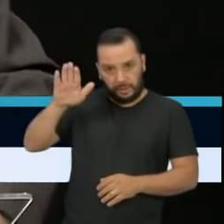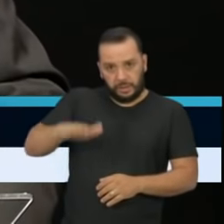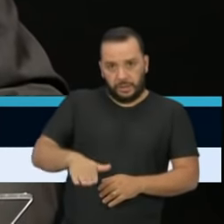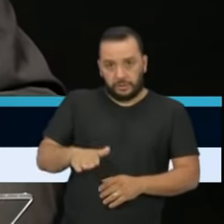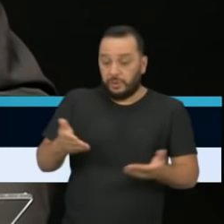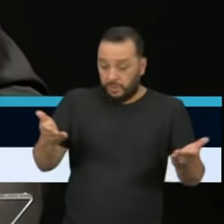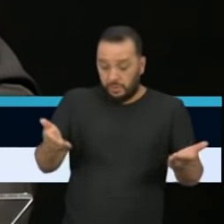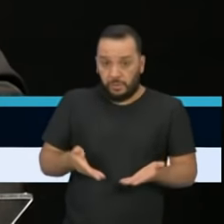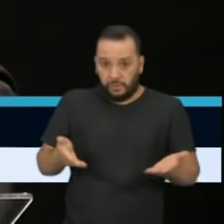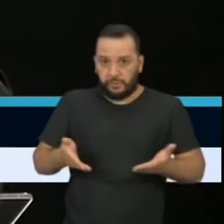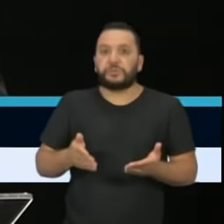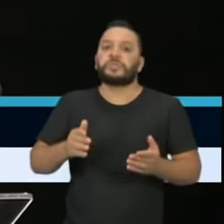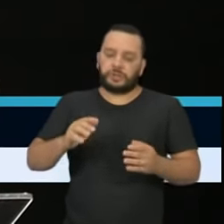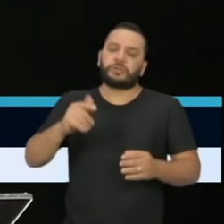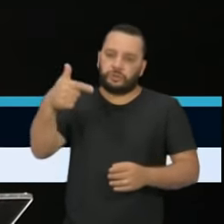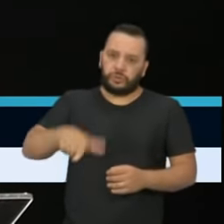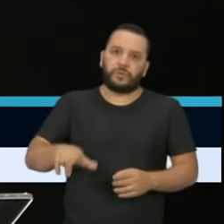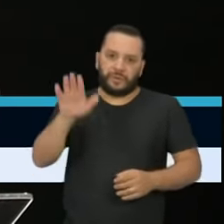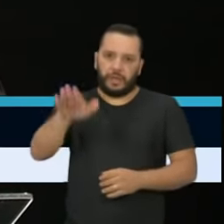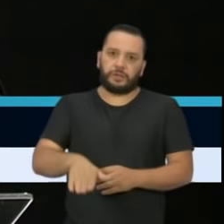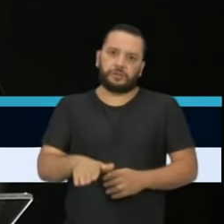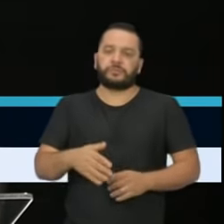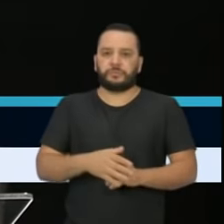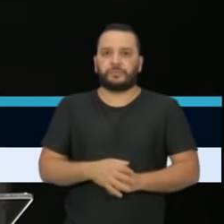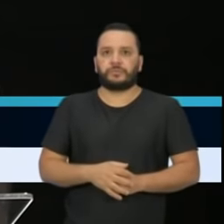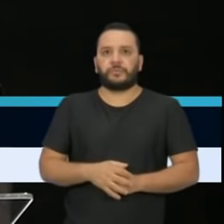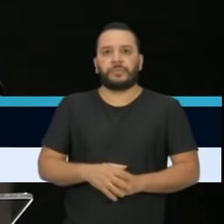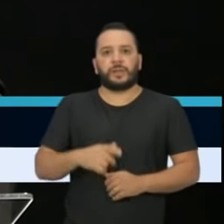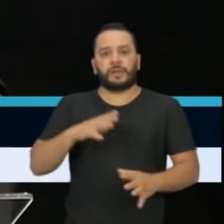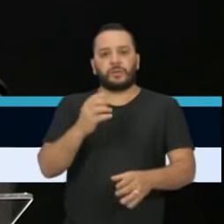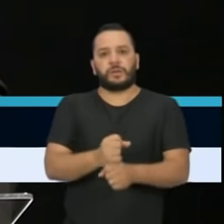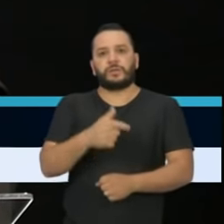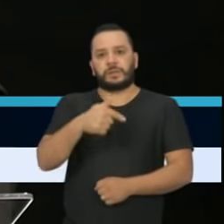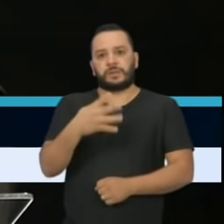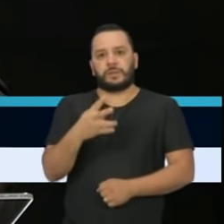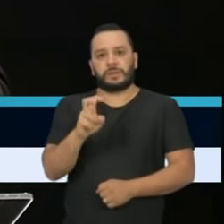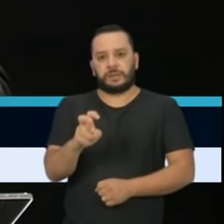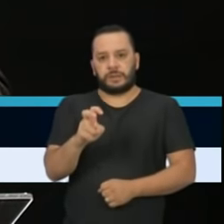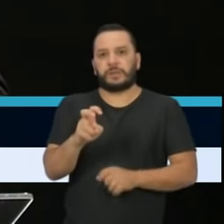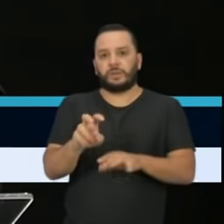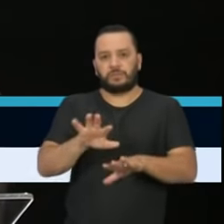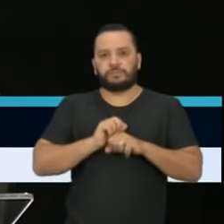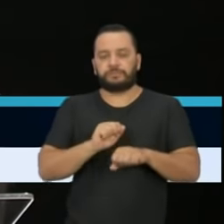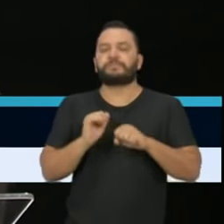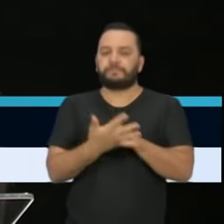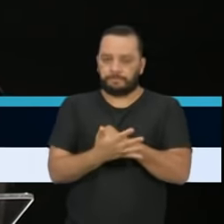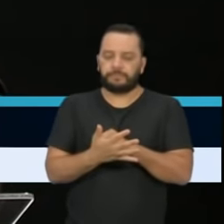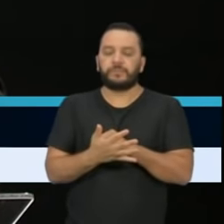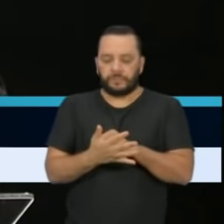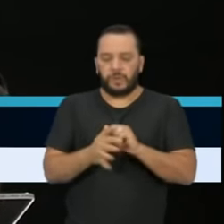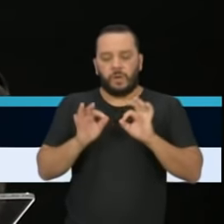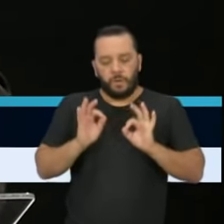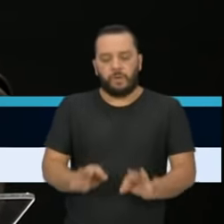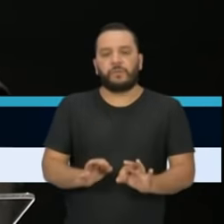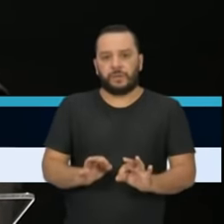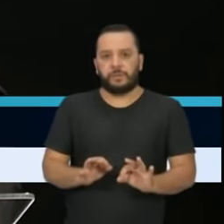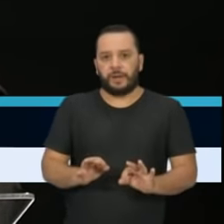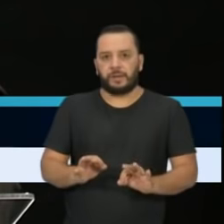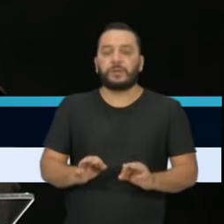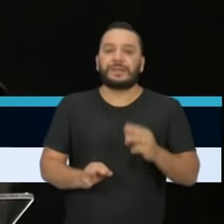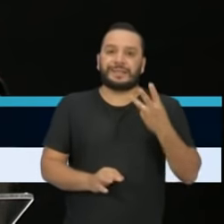final da tarde, haverá o próximo. Nós estamos, então, com 745 casos confirmados e, desses,